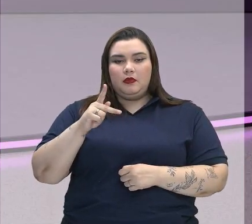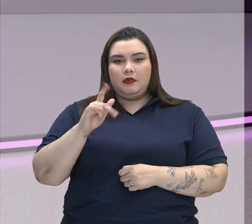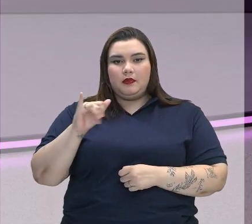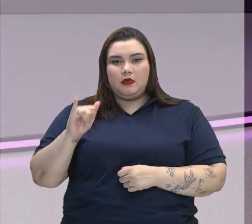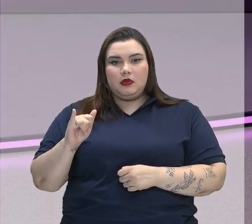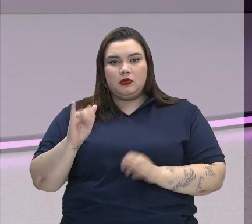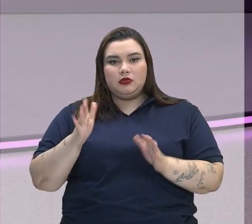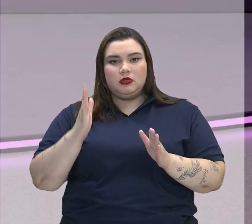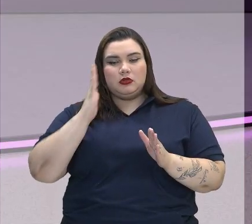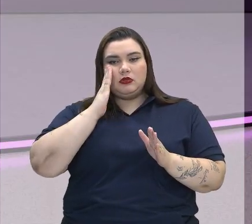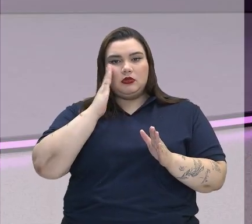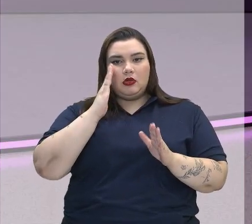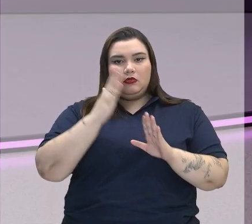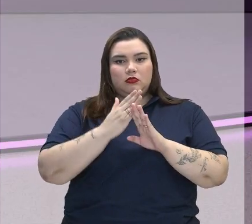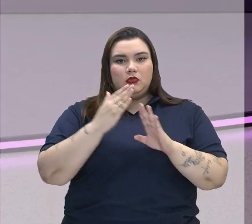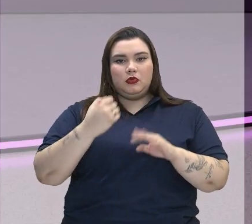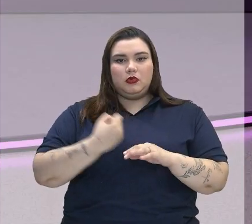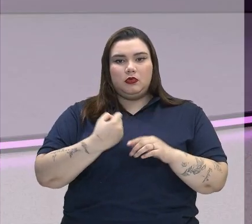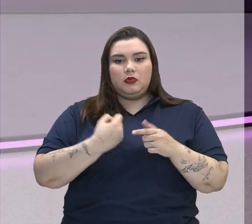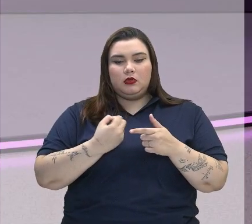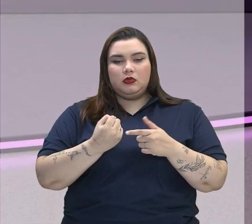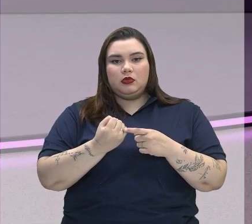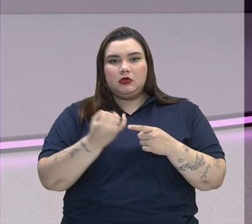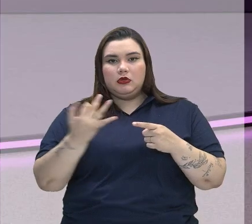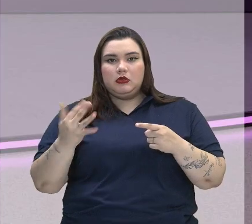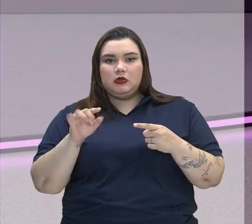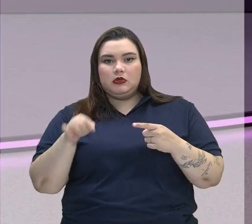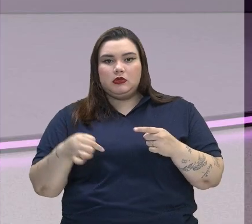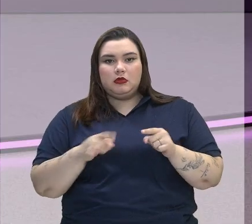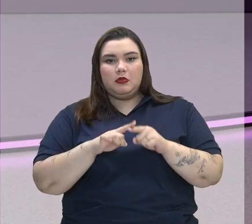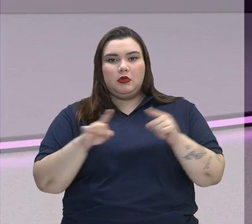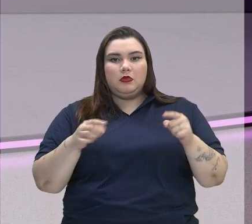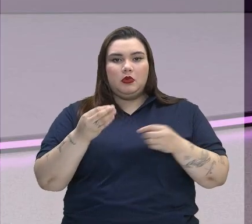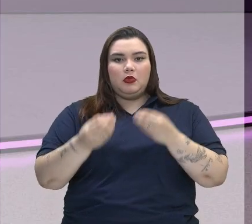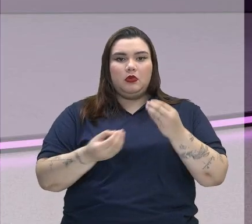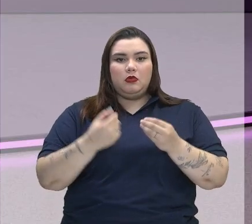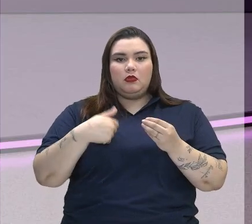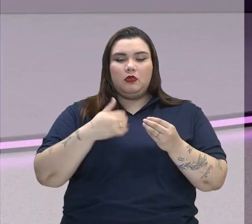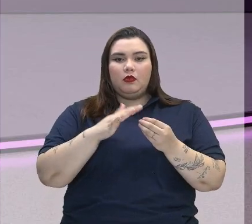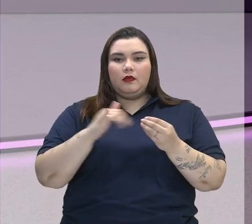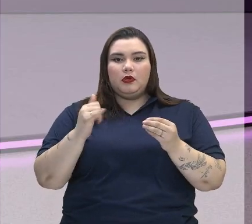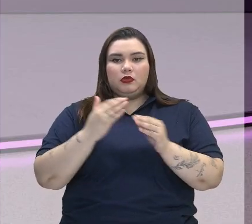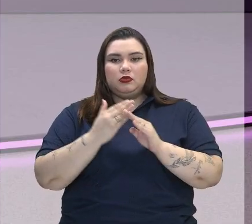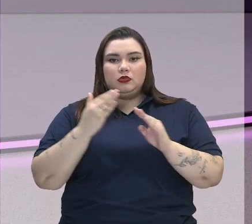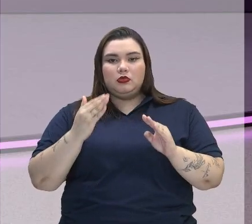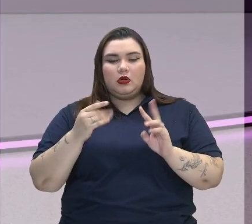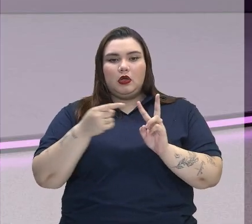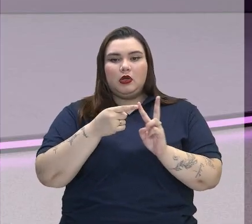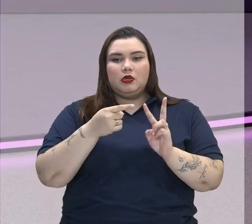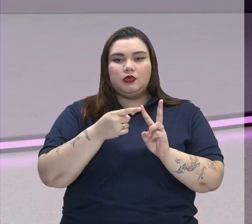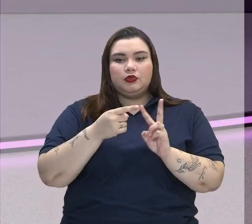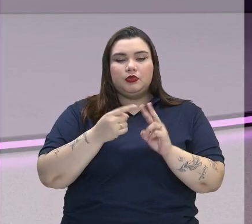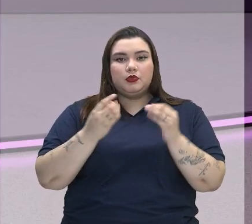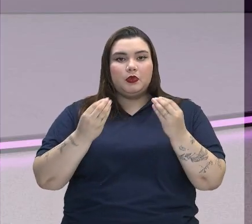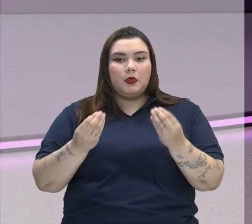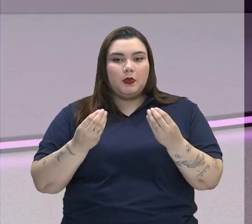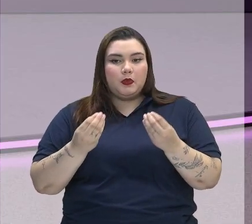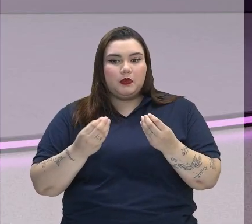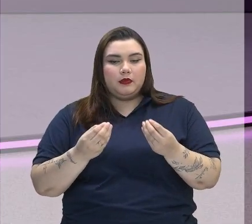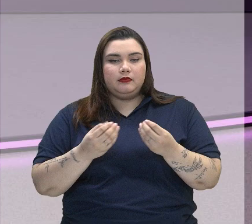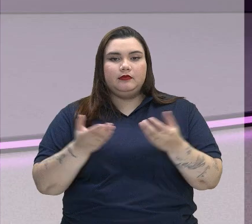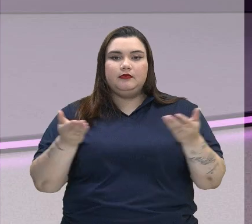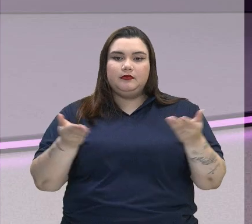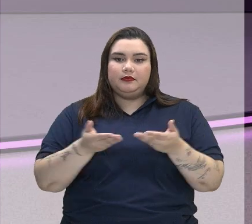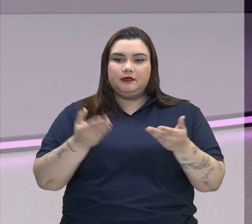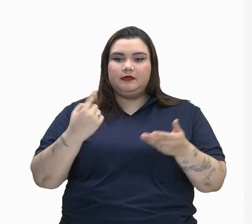localização aproximada de um número decimal. Mas como é que eu vou localizar uma raiz? Como que eu faço isso? É o que